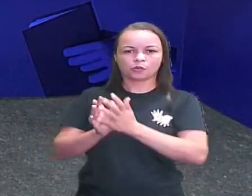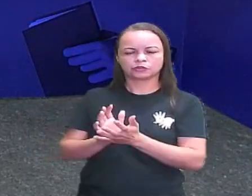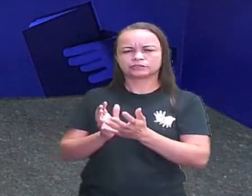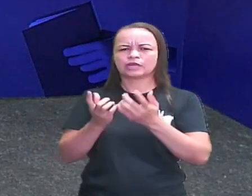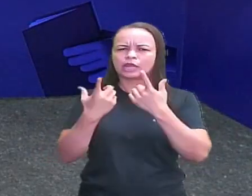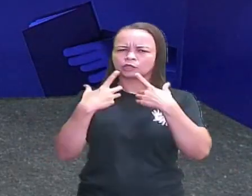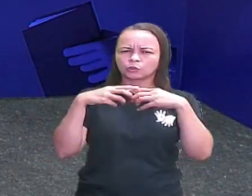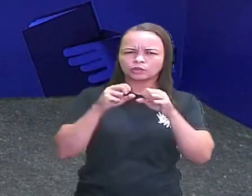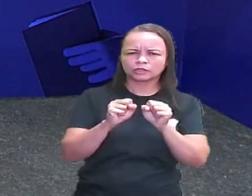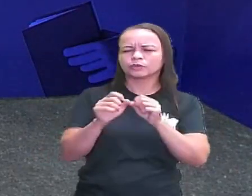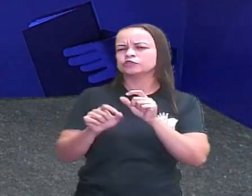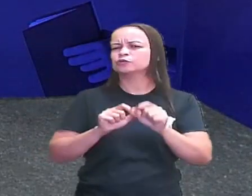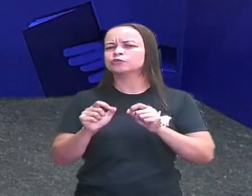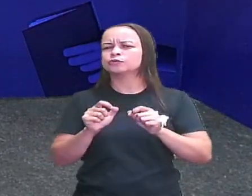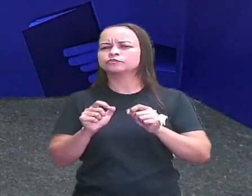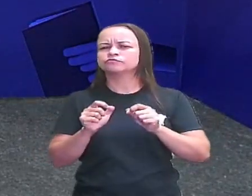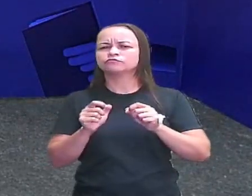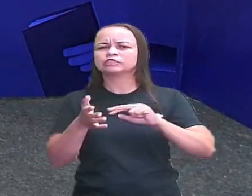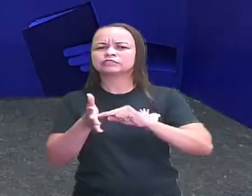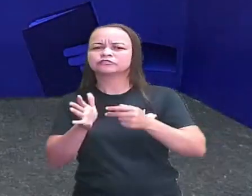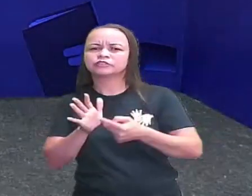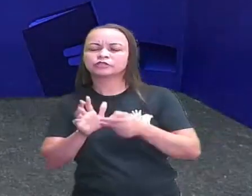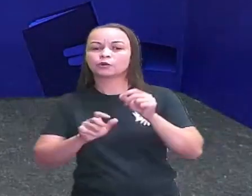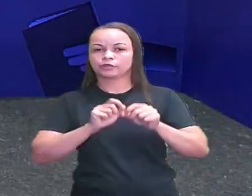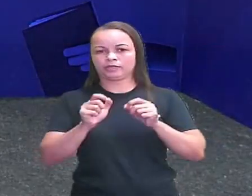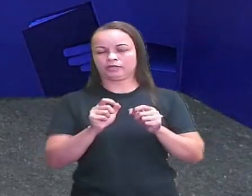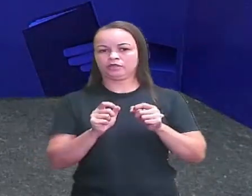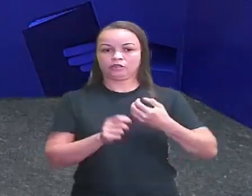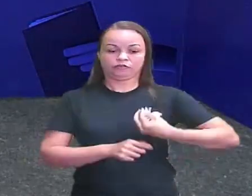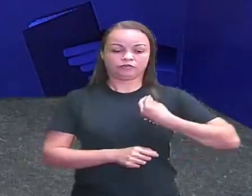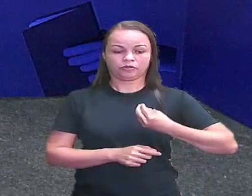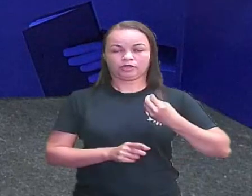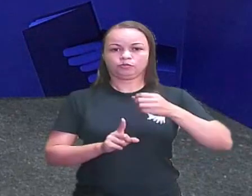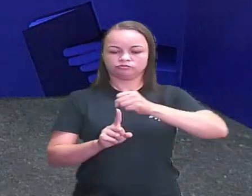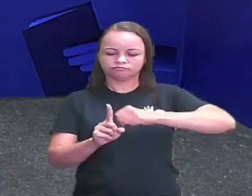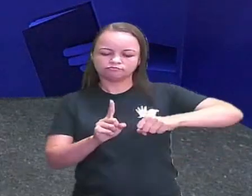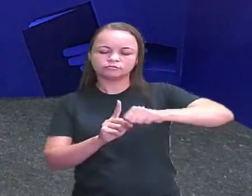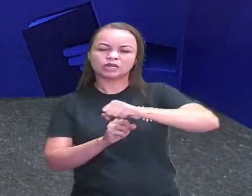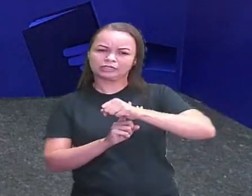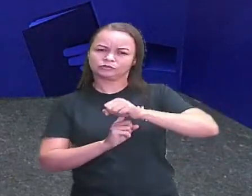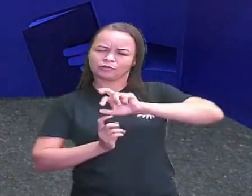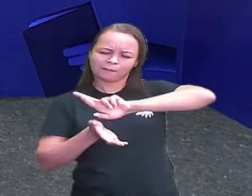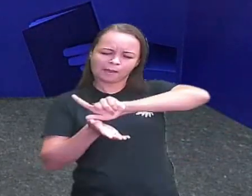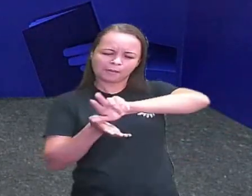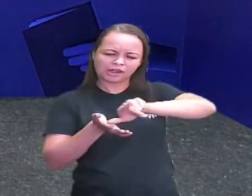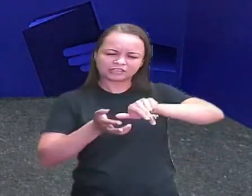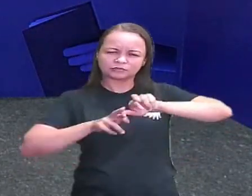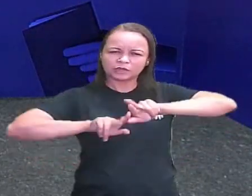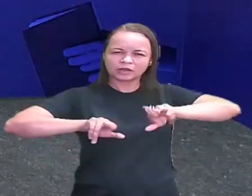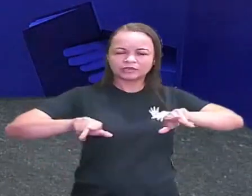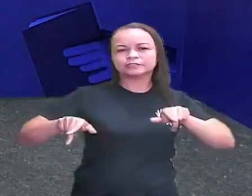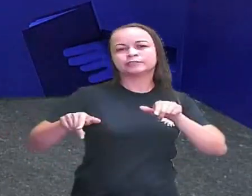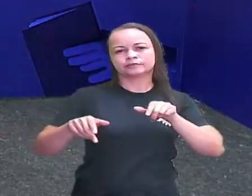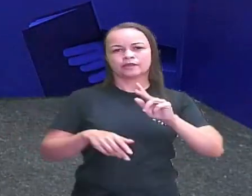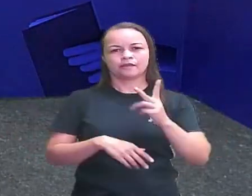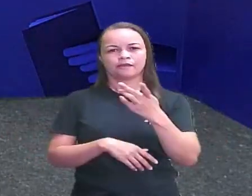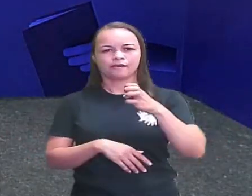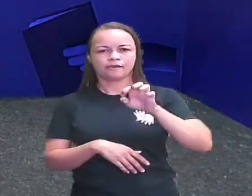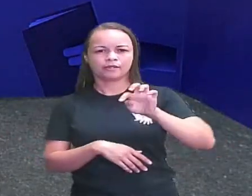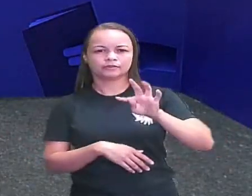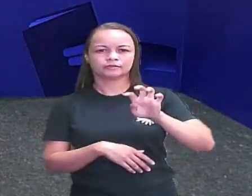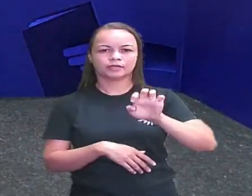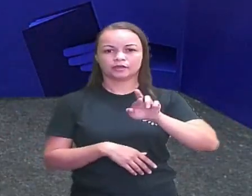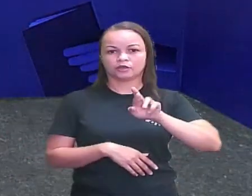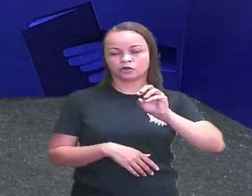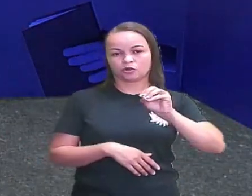vem a ser preconceito linguístico, né? A gente vive numa sociedade tão diversa, né, heterogênea, e vez